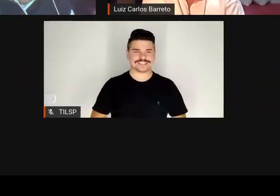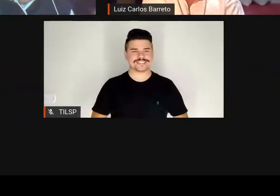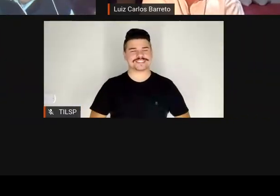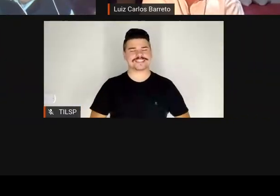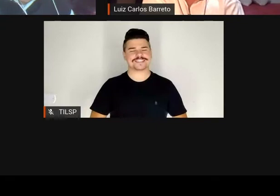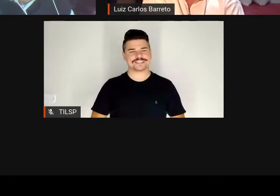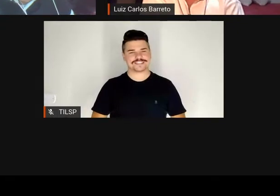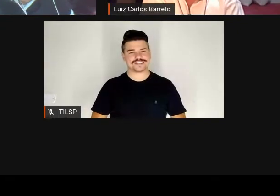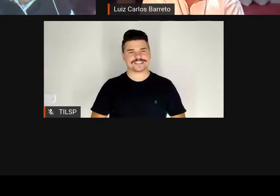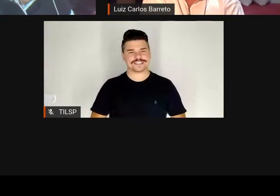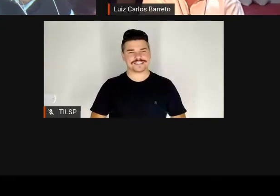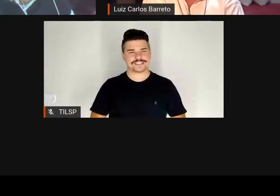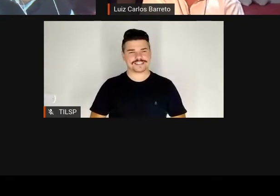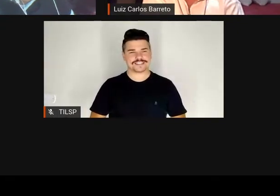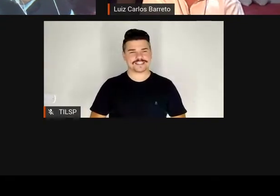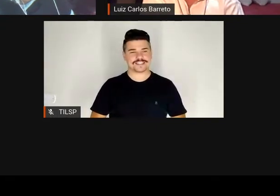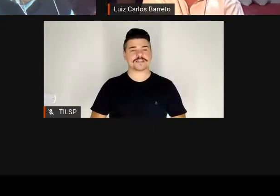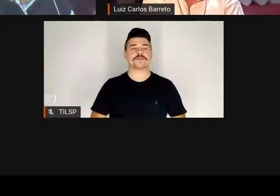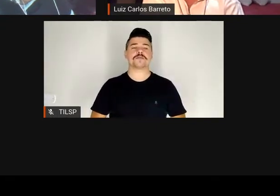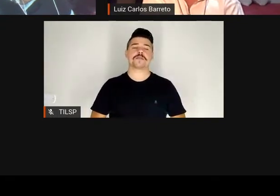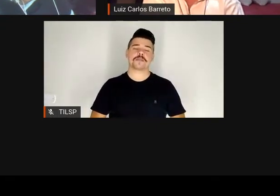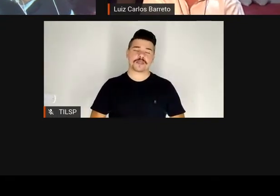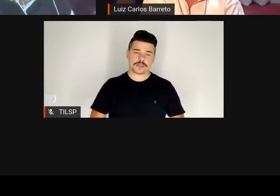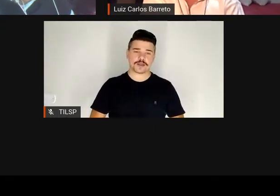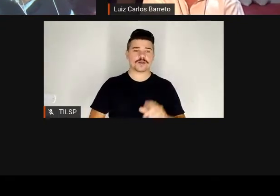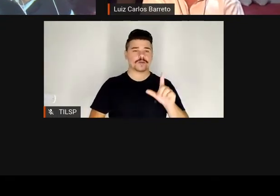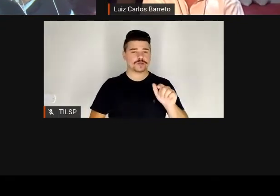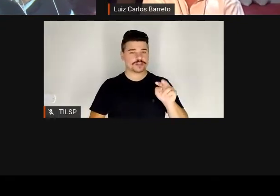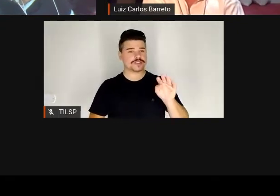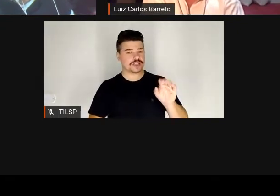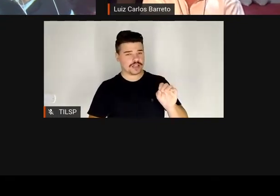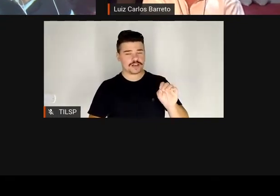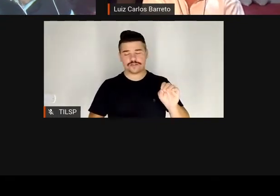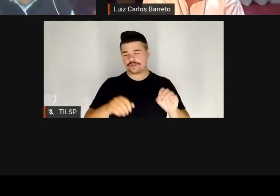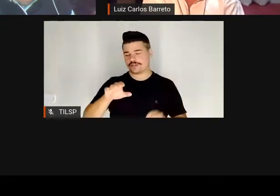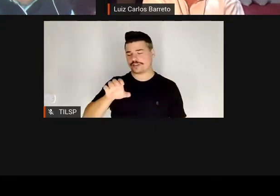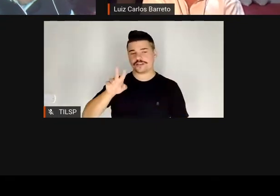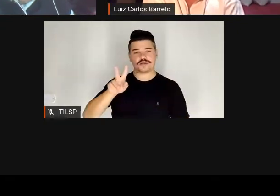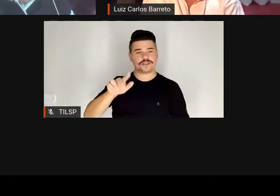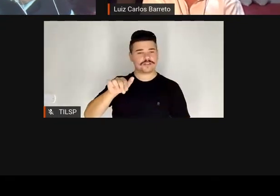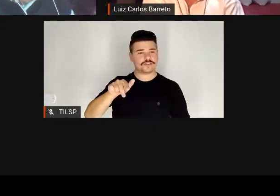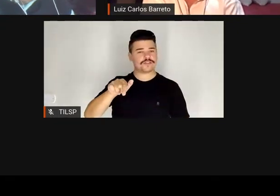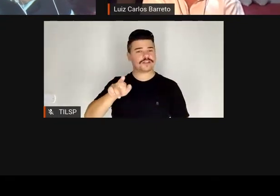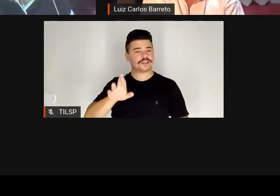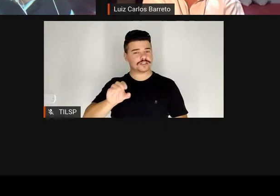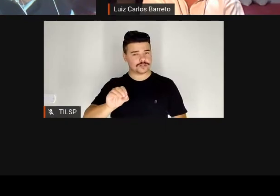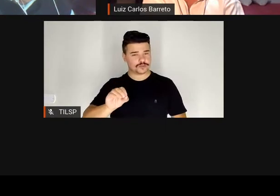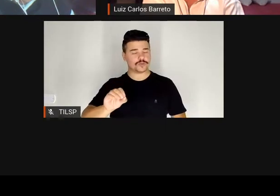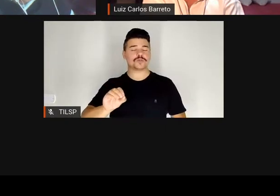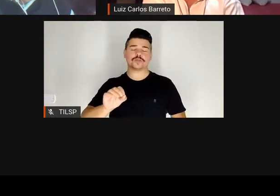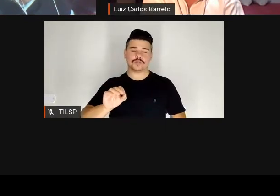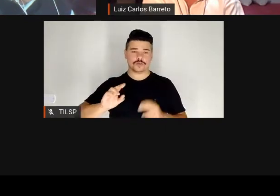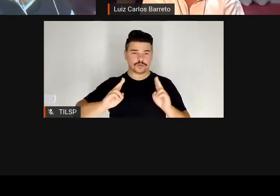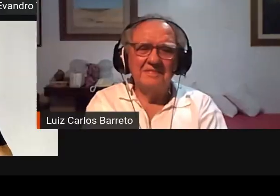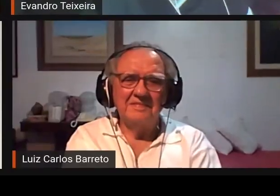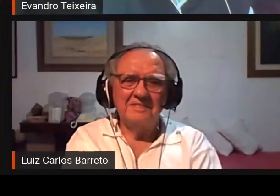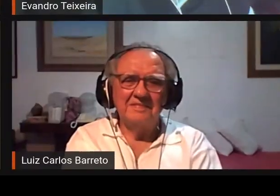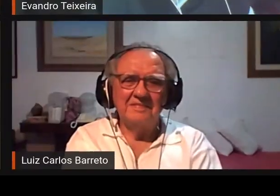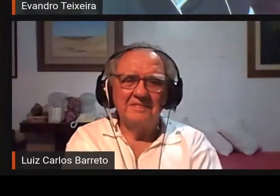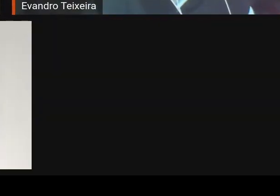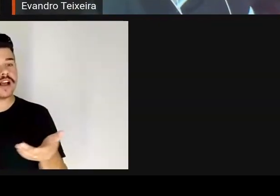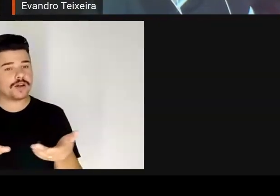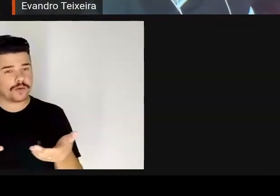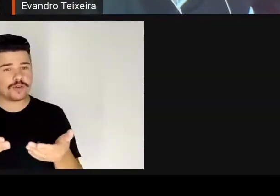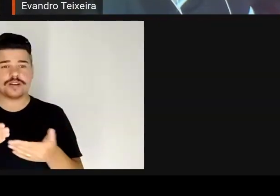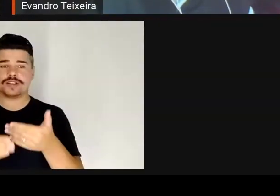Isso, tá? Luiz Carlos Barreto, também Evandro, né, Piuba. Continuam aqui, mas, enfim, agora passamos para essa